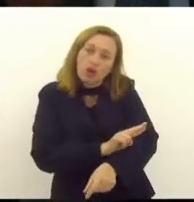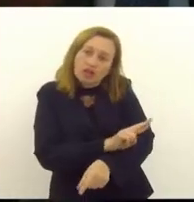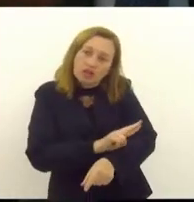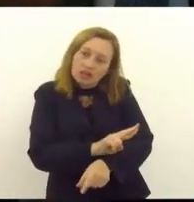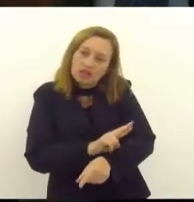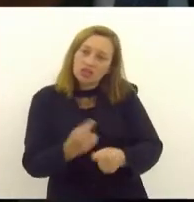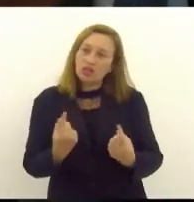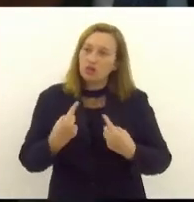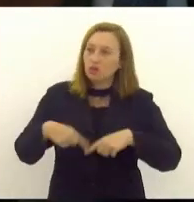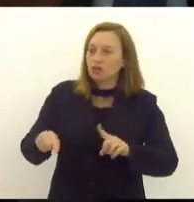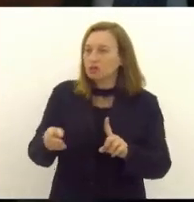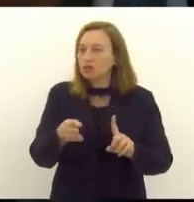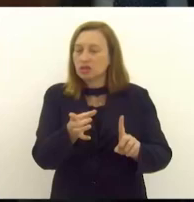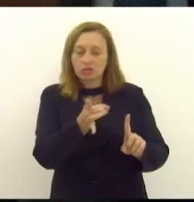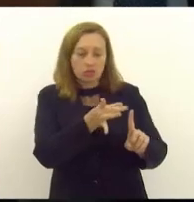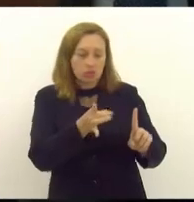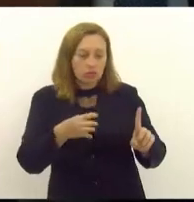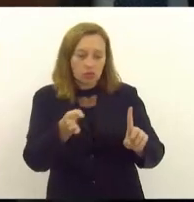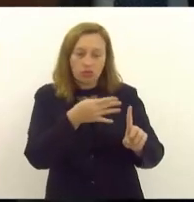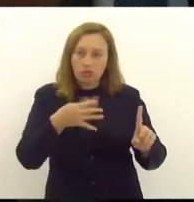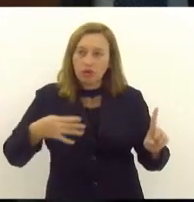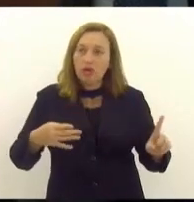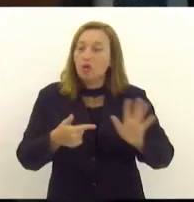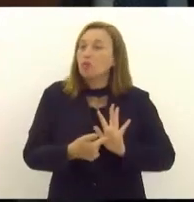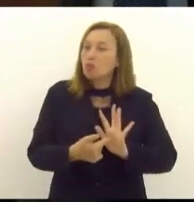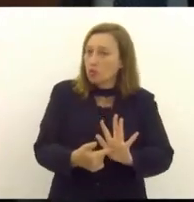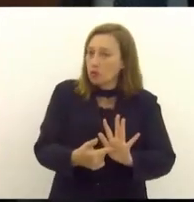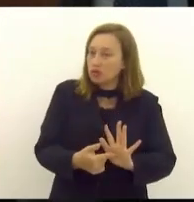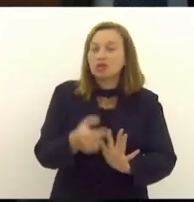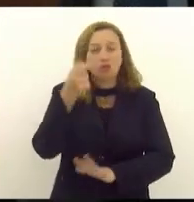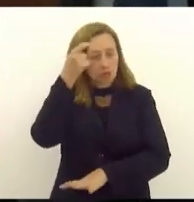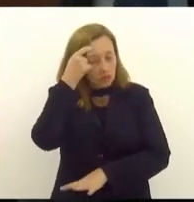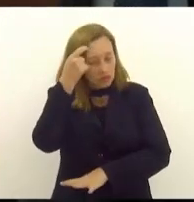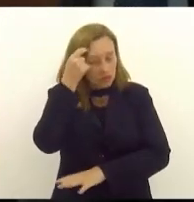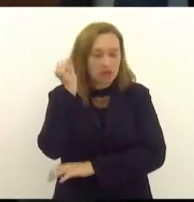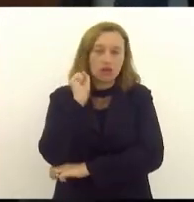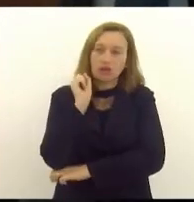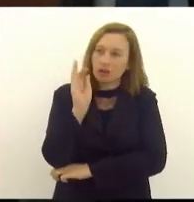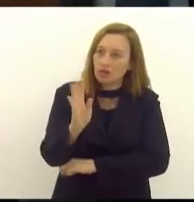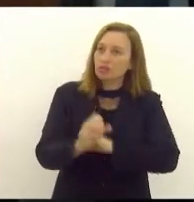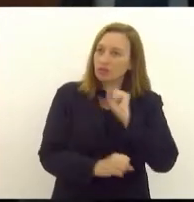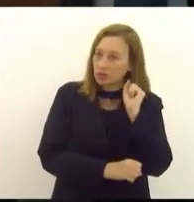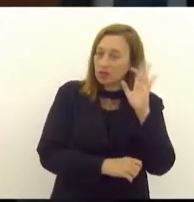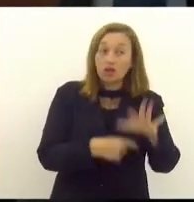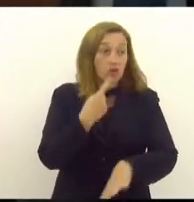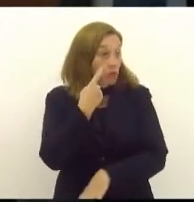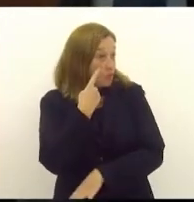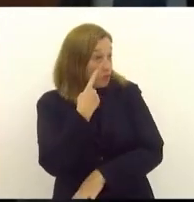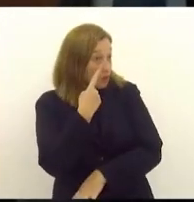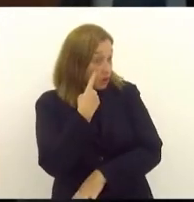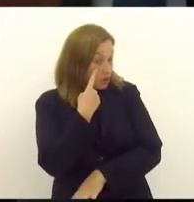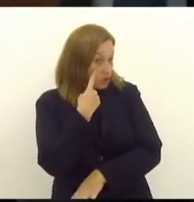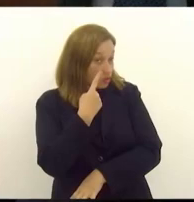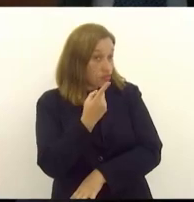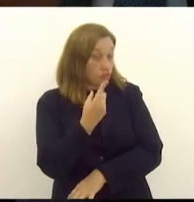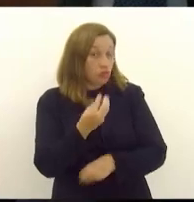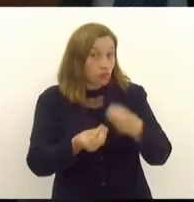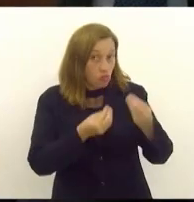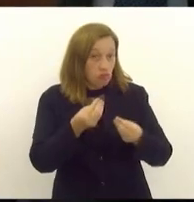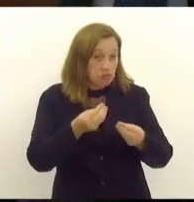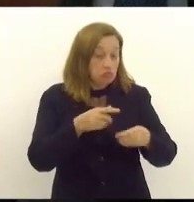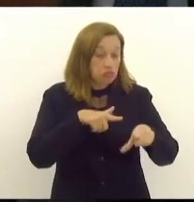LGBT fobia vossa excelência mostra que tem uma grande consciência ambiental e ver nisso na forma de gerar empregos